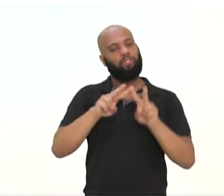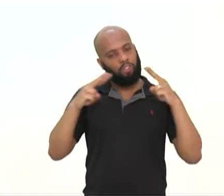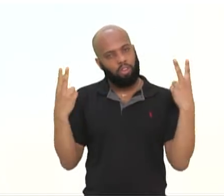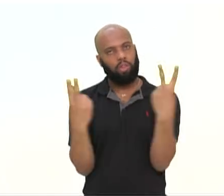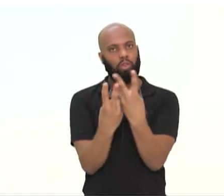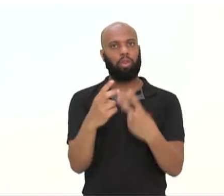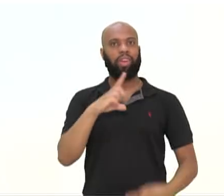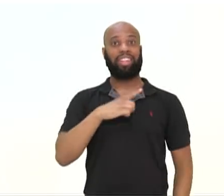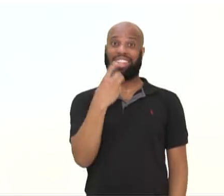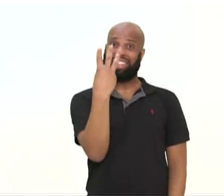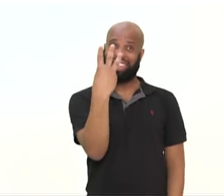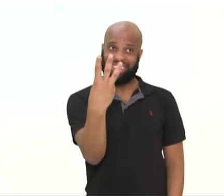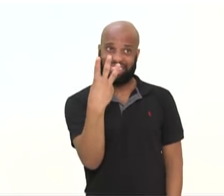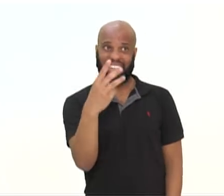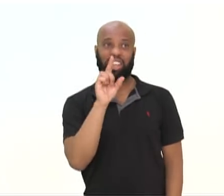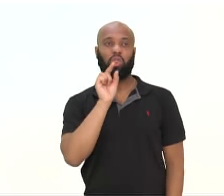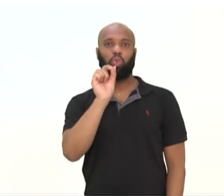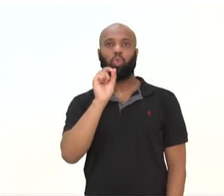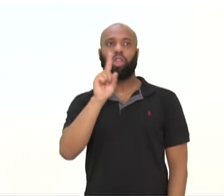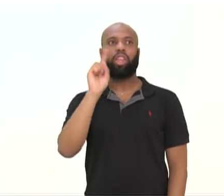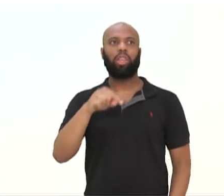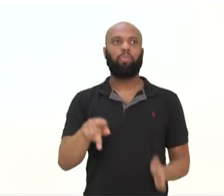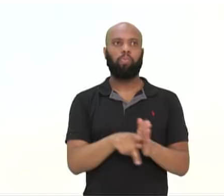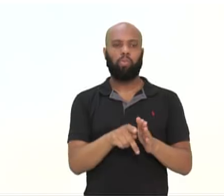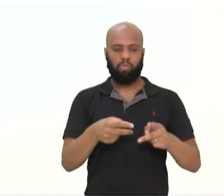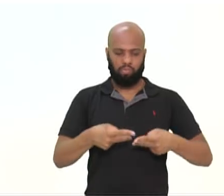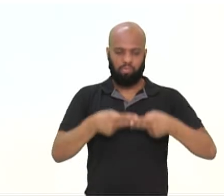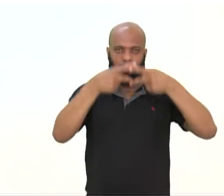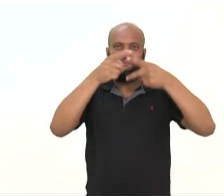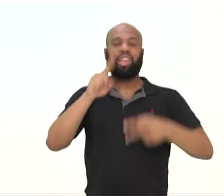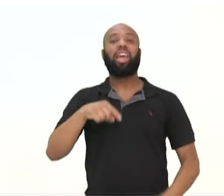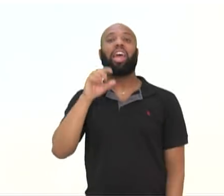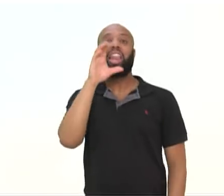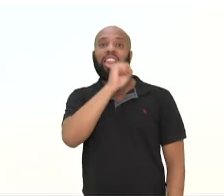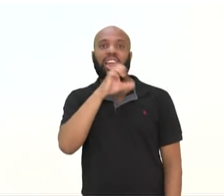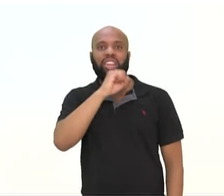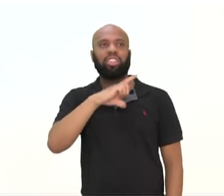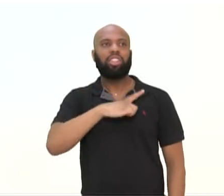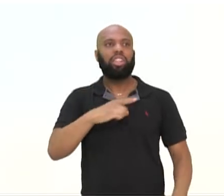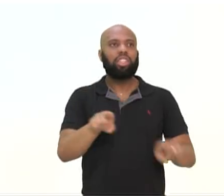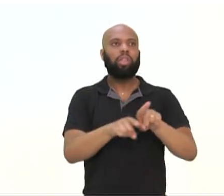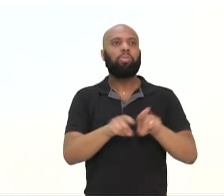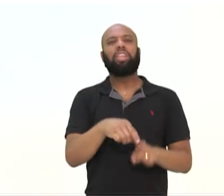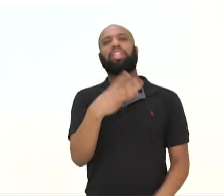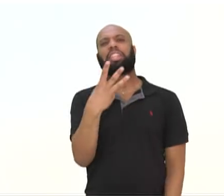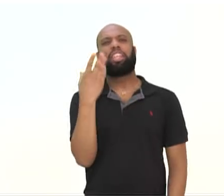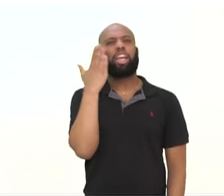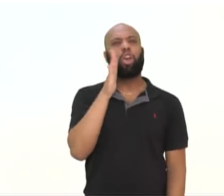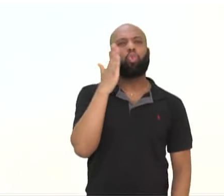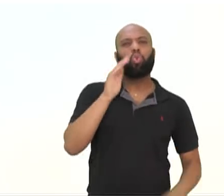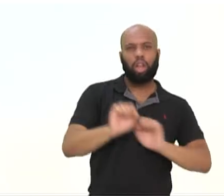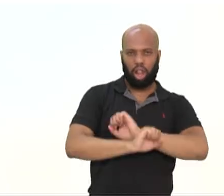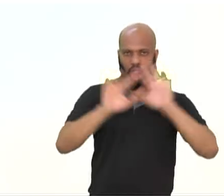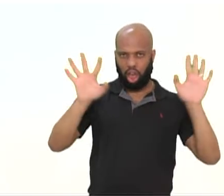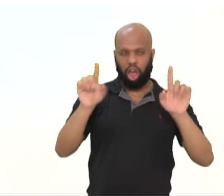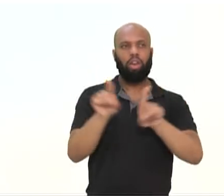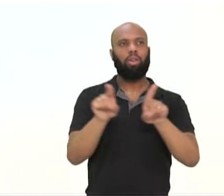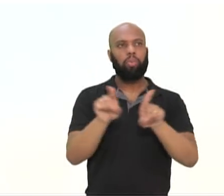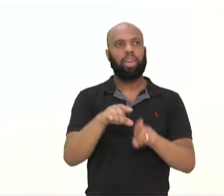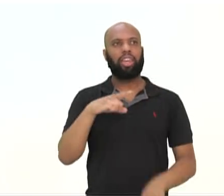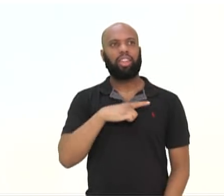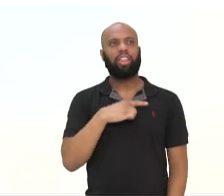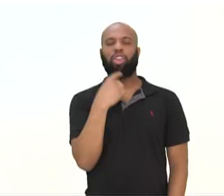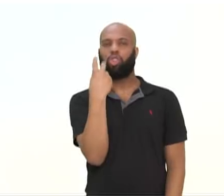3 paralelepípedos laranja, eu tenho 3 paralelepípedos meio verdes, meio azulados ali, e